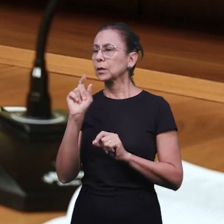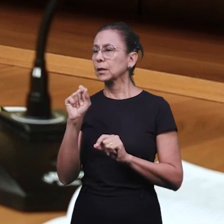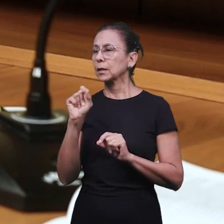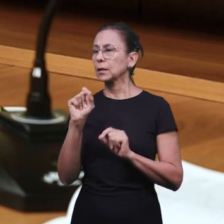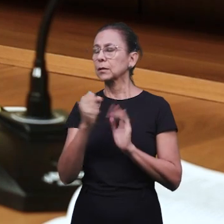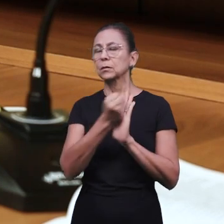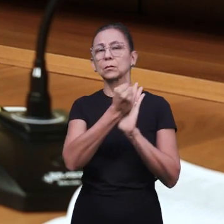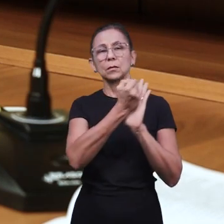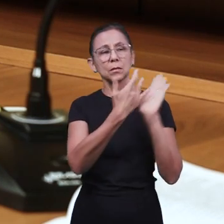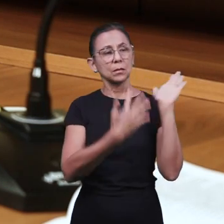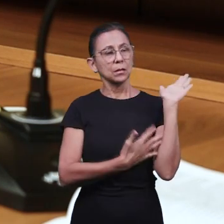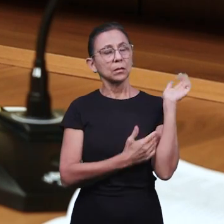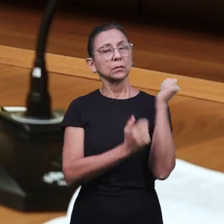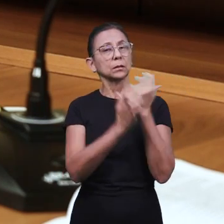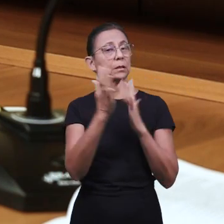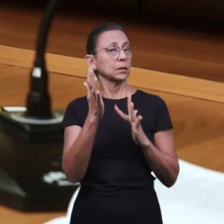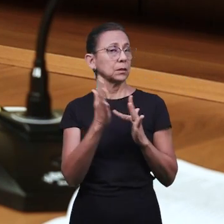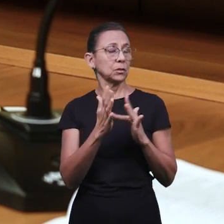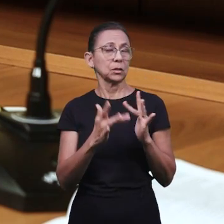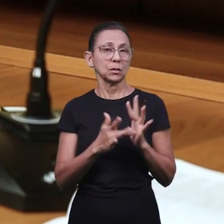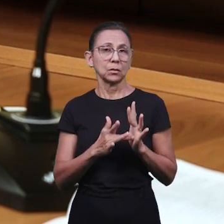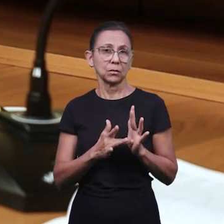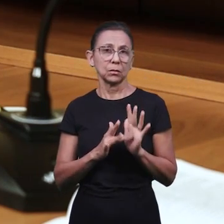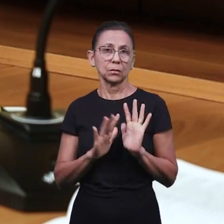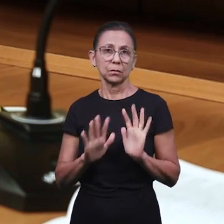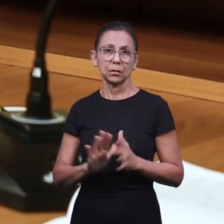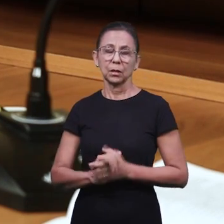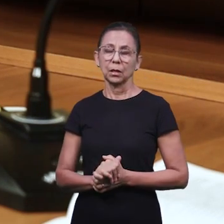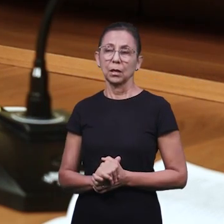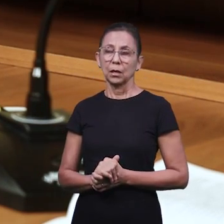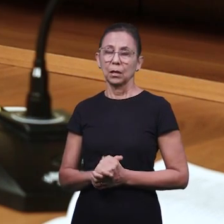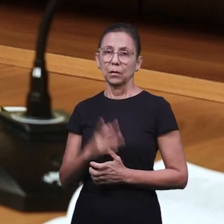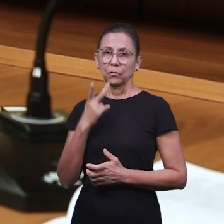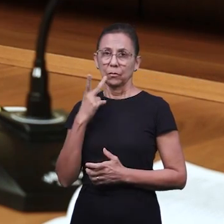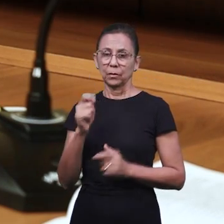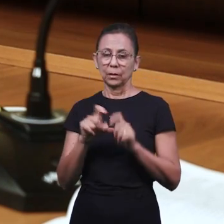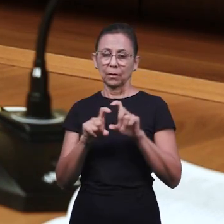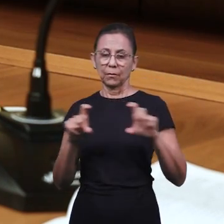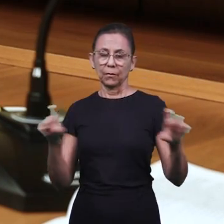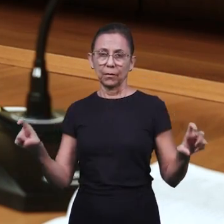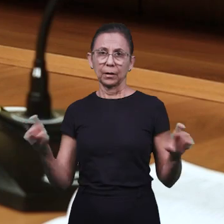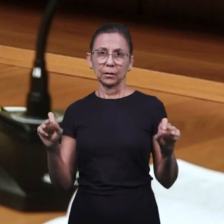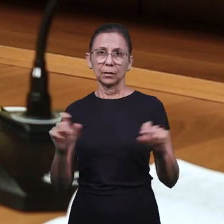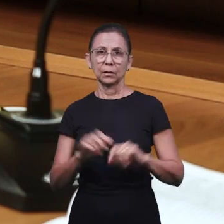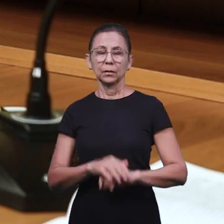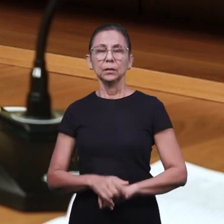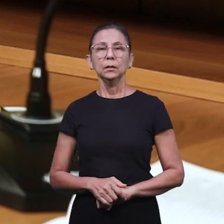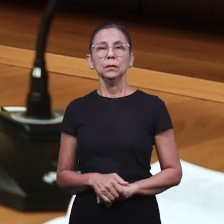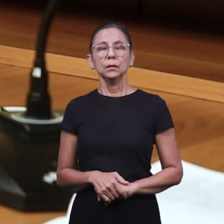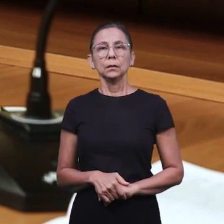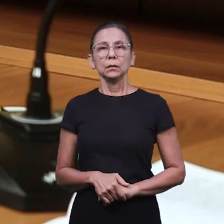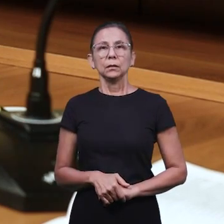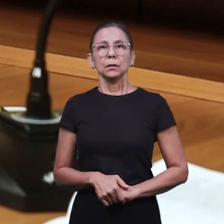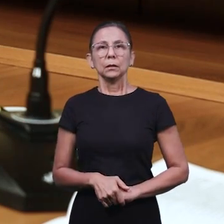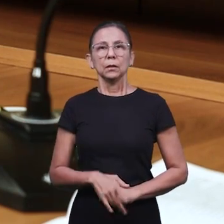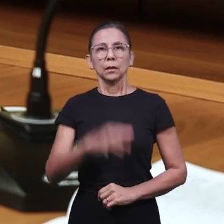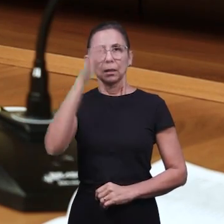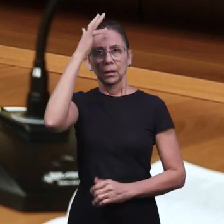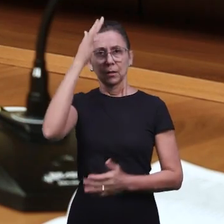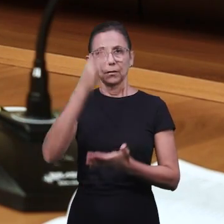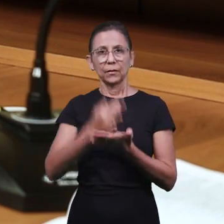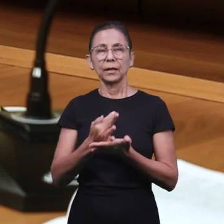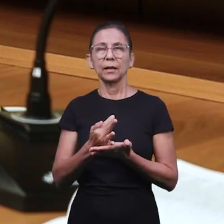E eu não tenho nenhum temor na expressão que eu vou usar aqui, de dizer que a fé é genética. Ela é